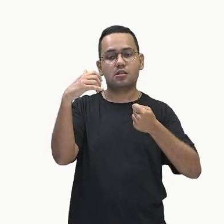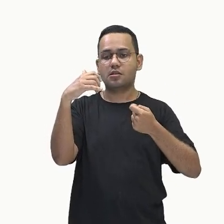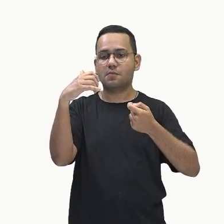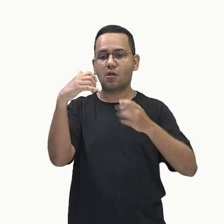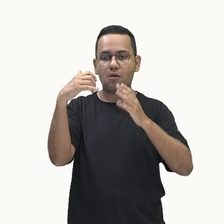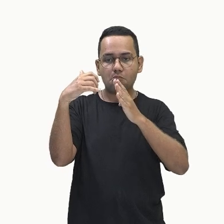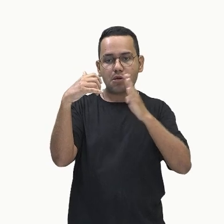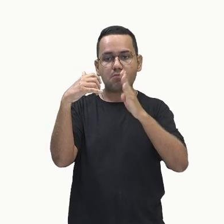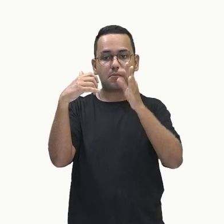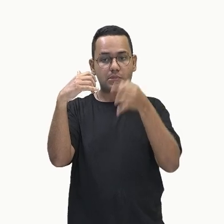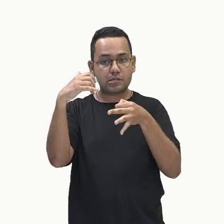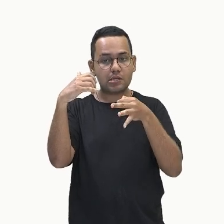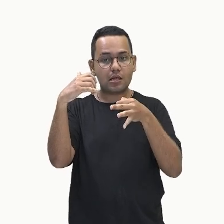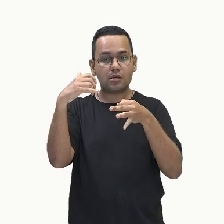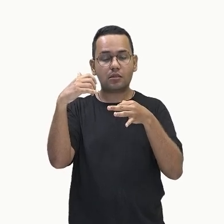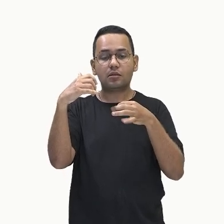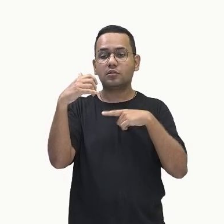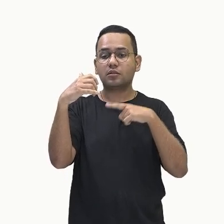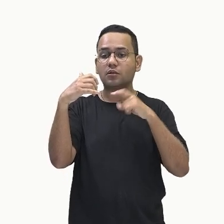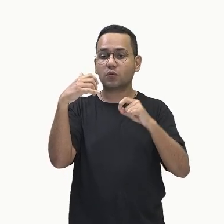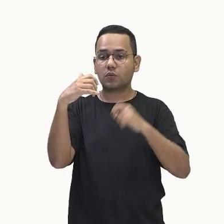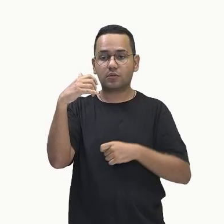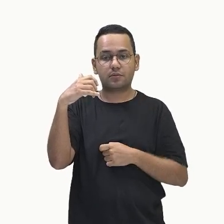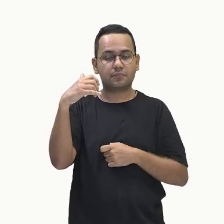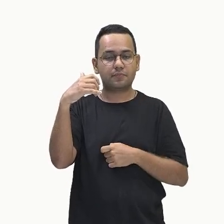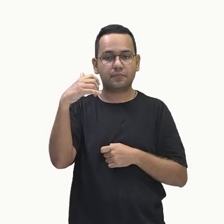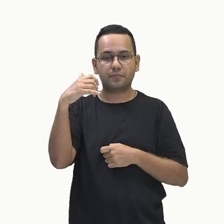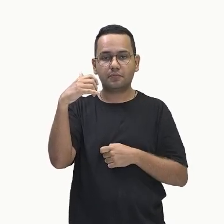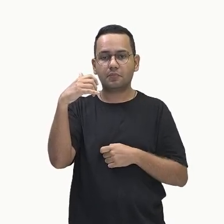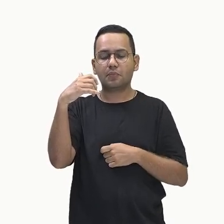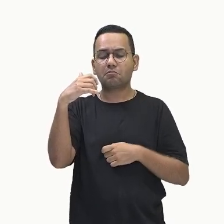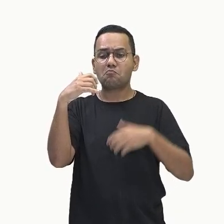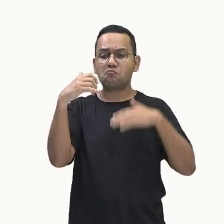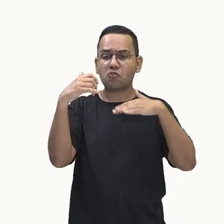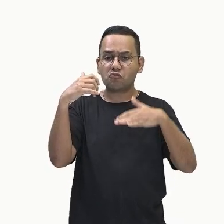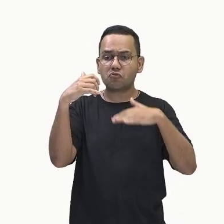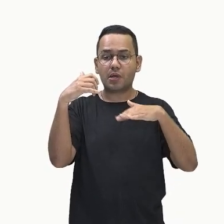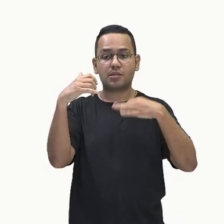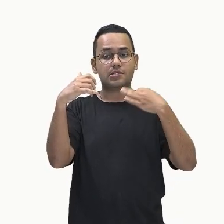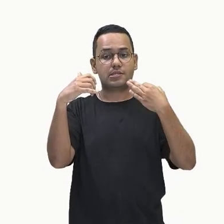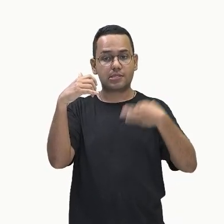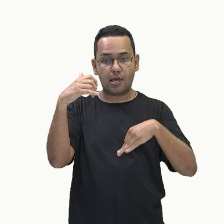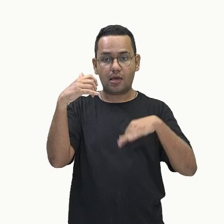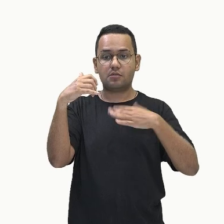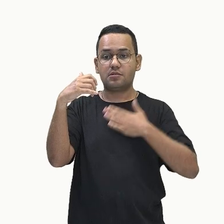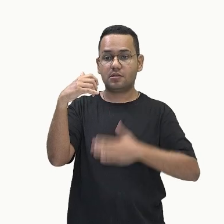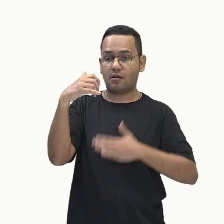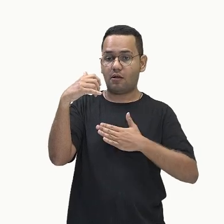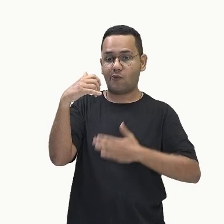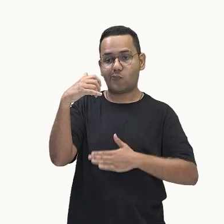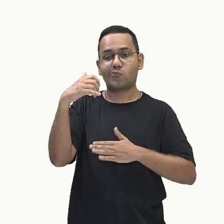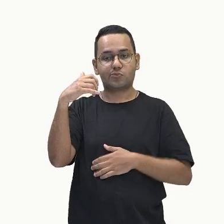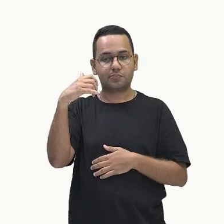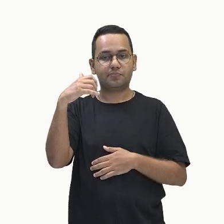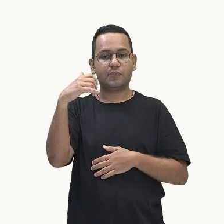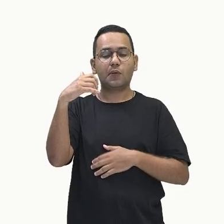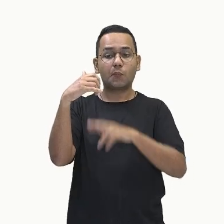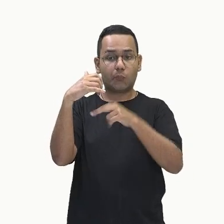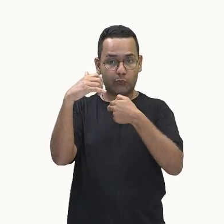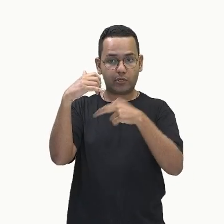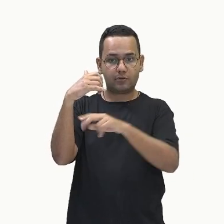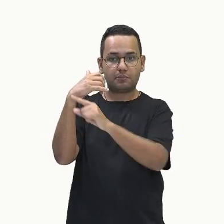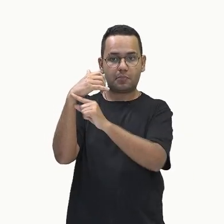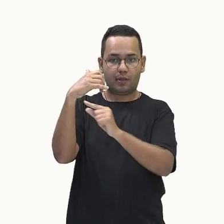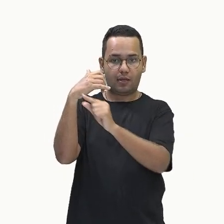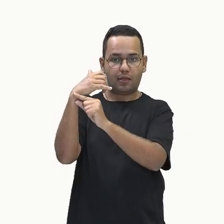coordenação, permitindo movimentos suaves e precisos. Ou seja, o nosso cerebelo coordena